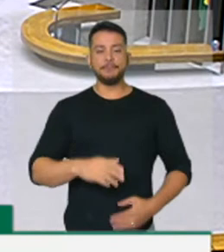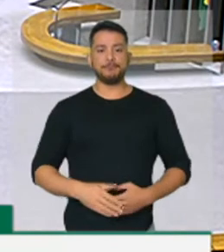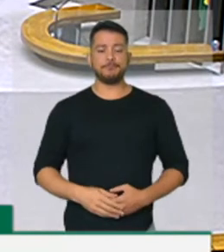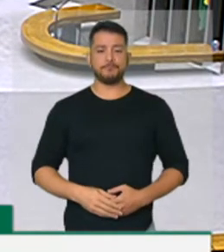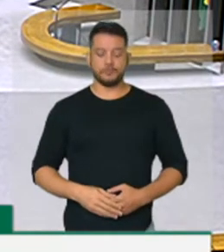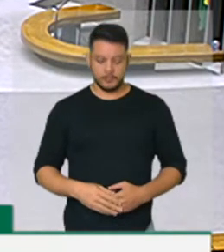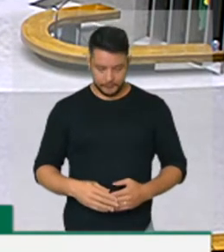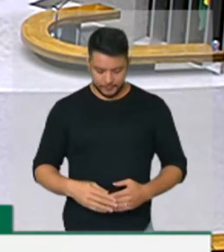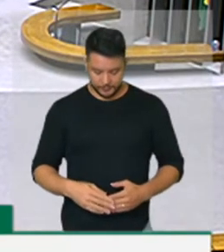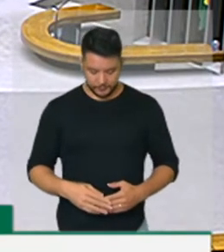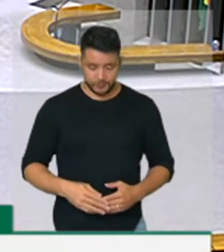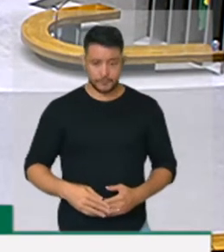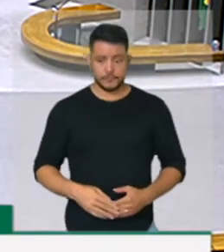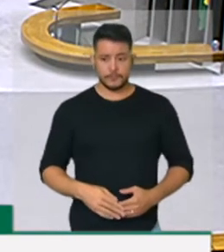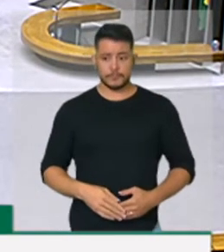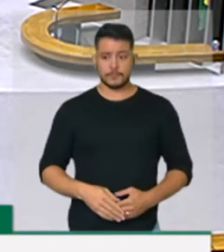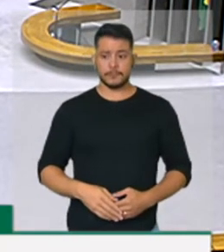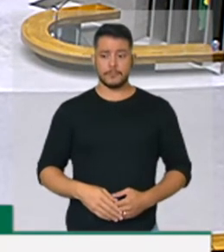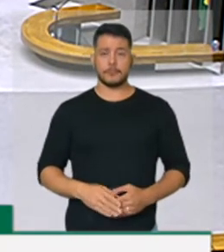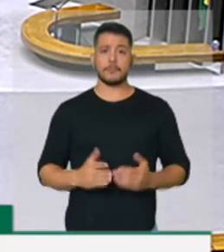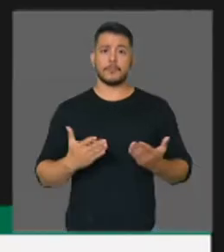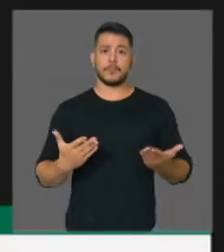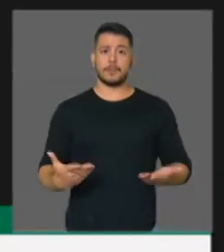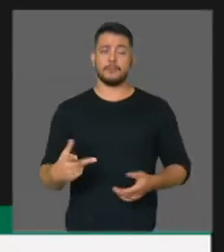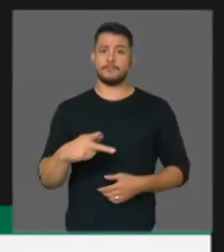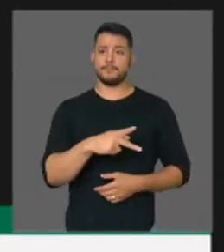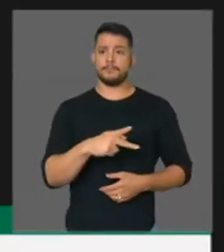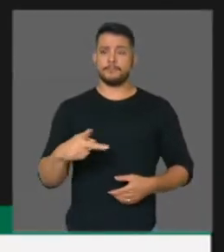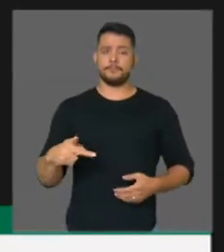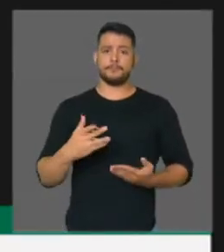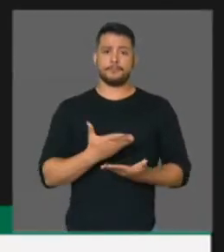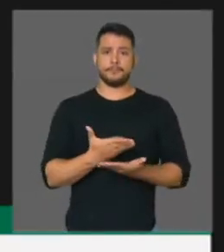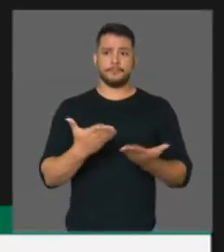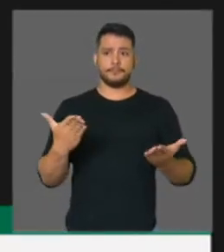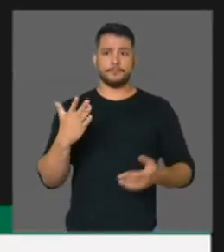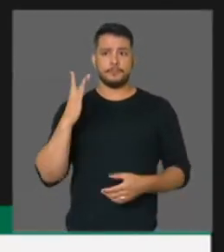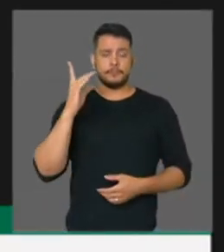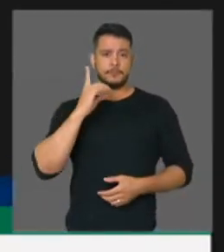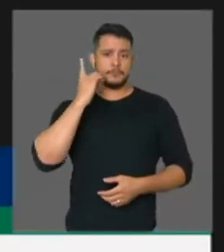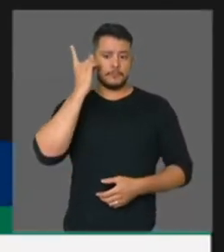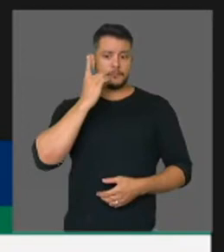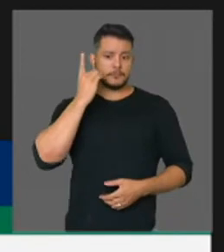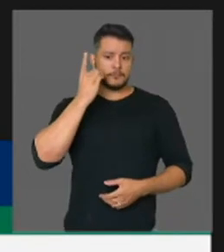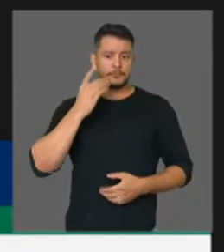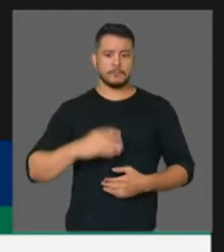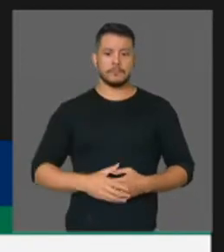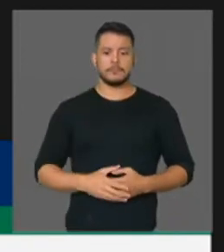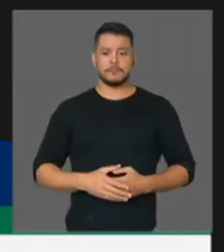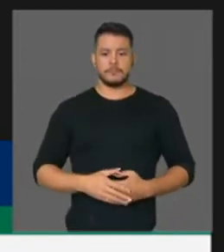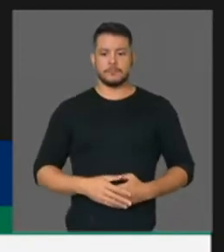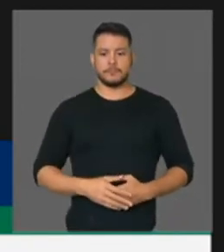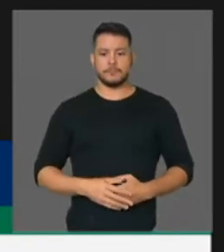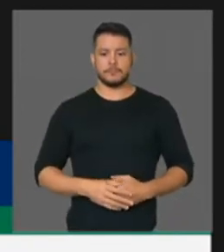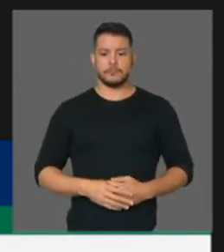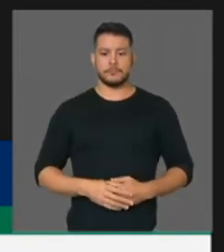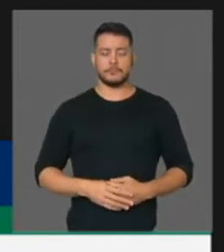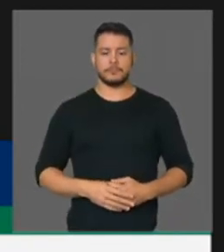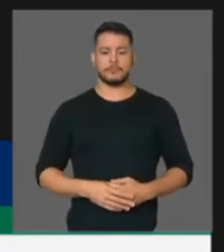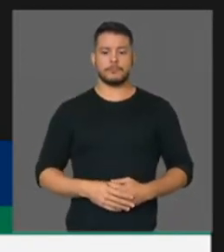Senhora presidente, senhoras e senhores parlamentares, nós estamos